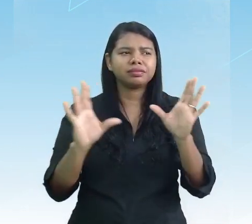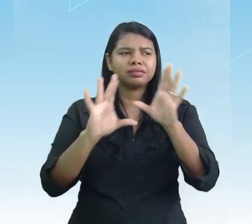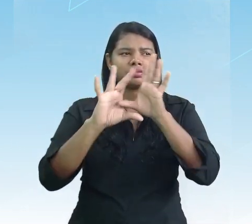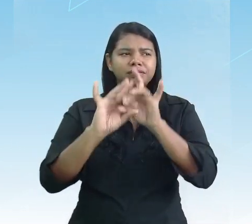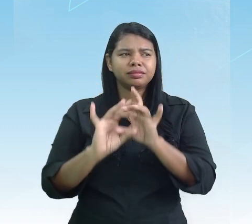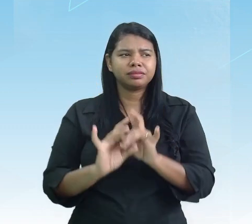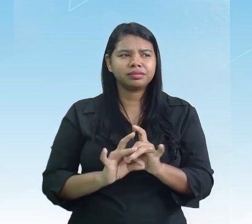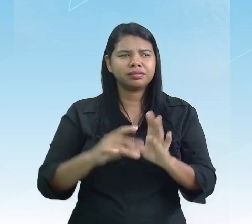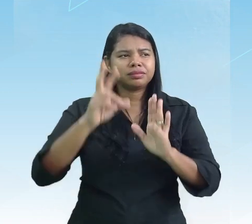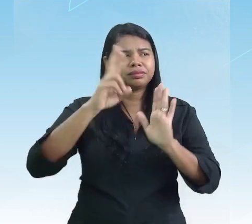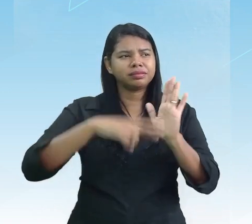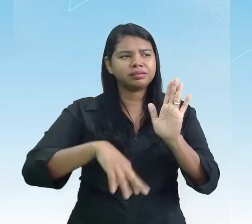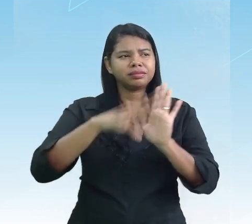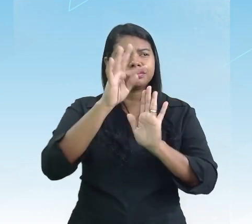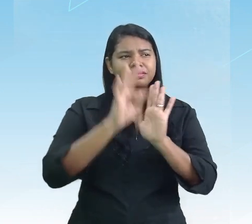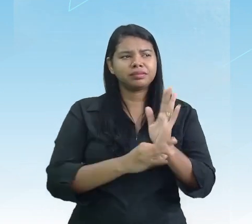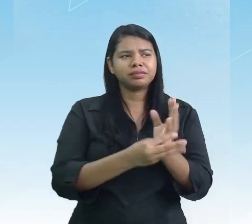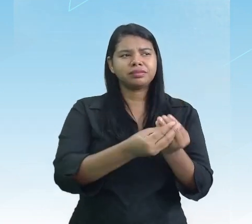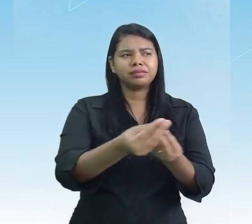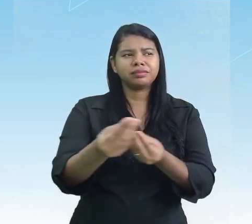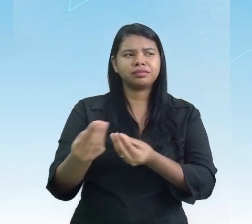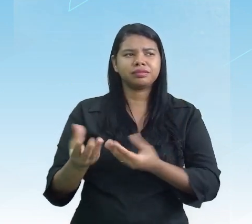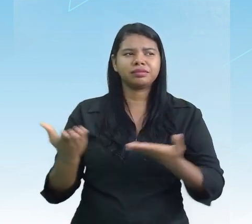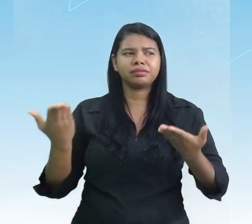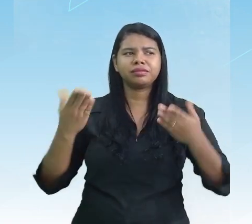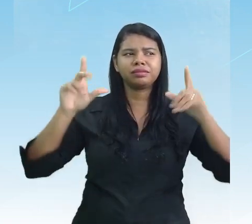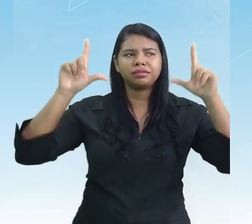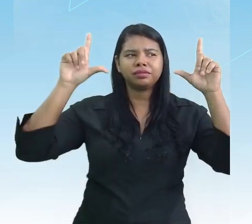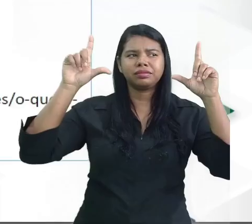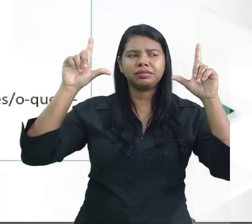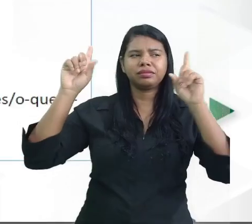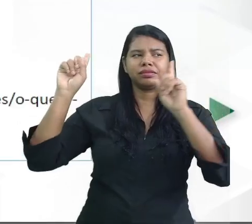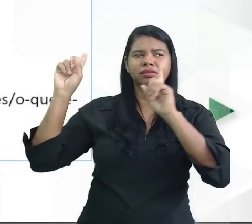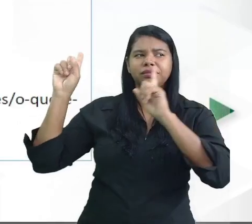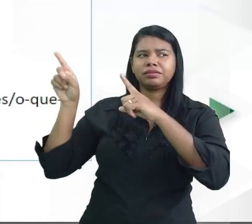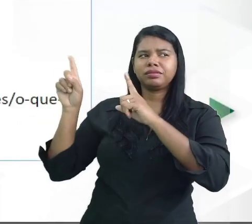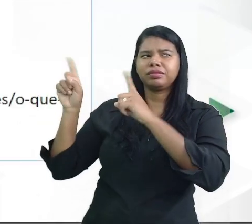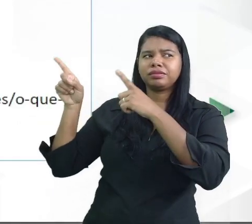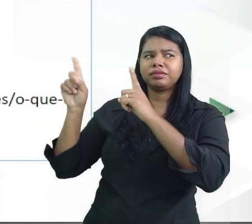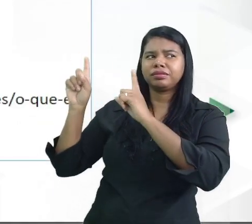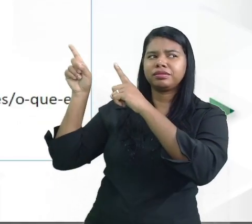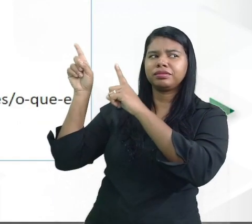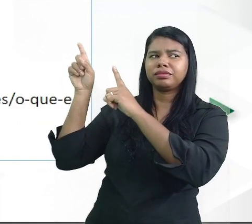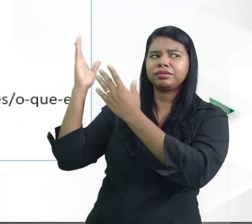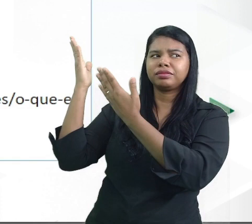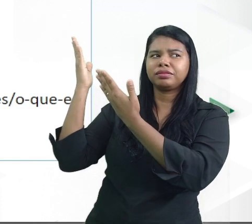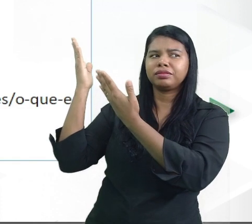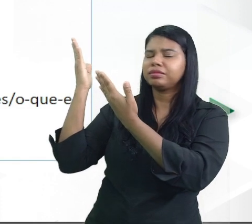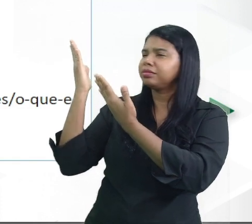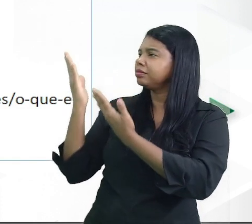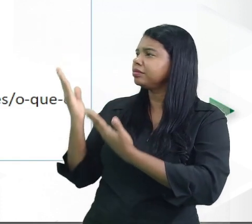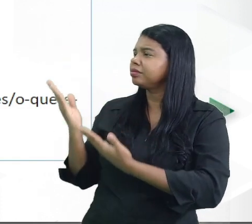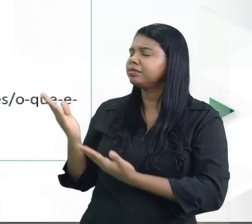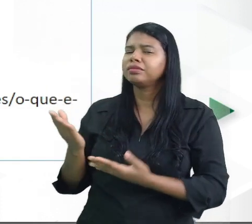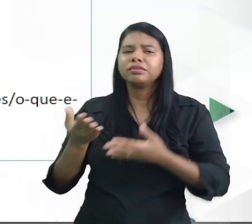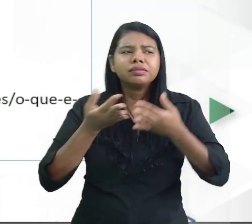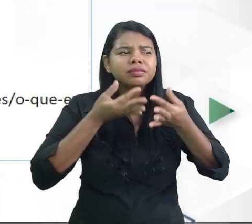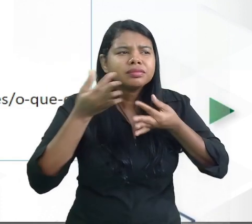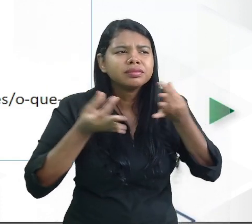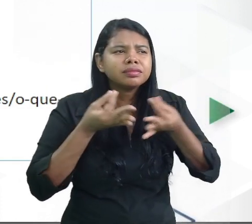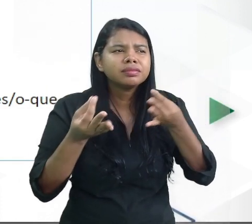está recebendo o seu texto. Vamos lá, aqui na tela, olhem só, criticidade. O que é ser crítico?